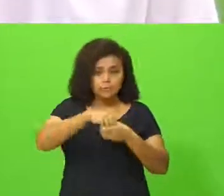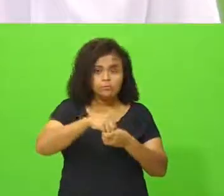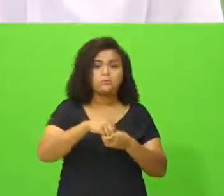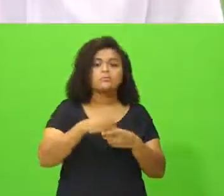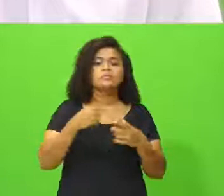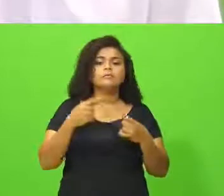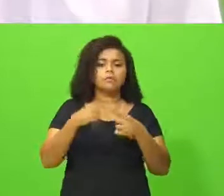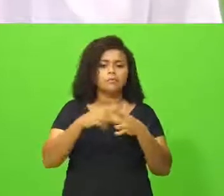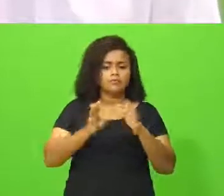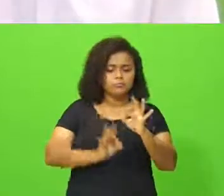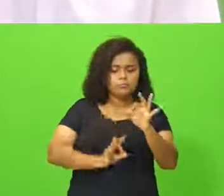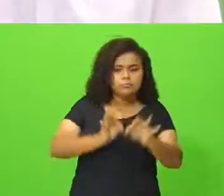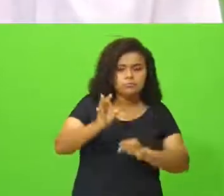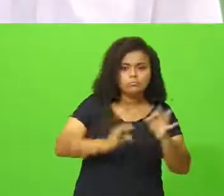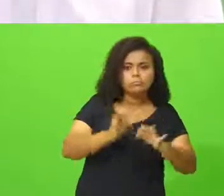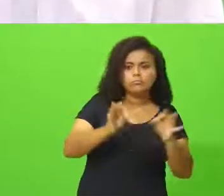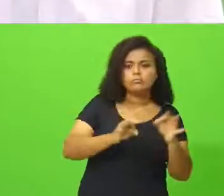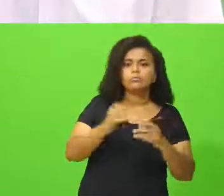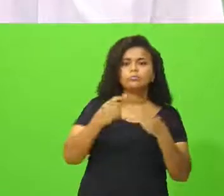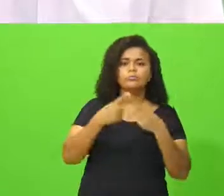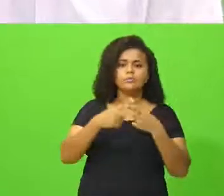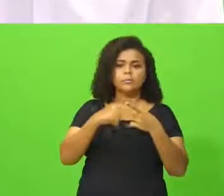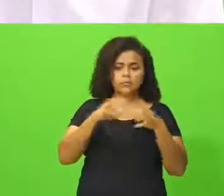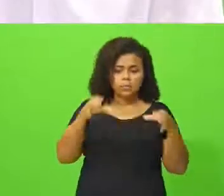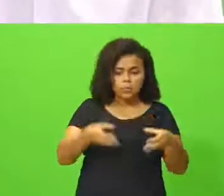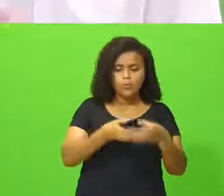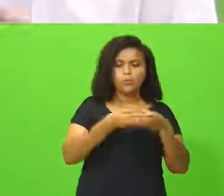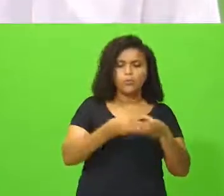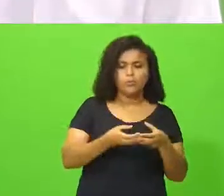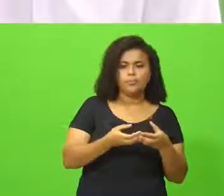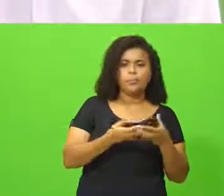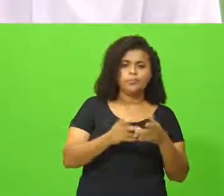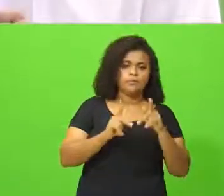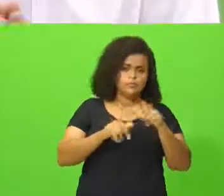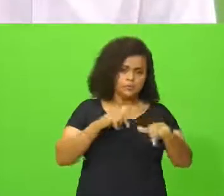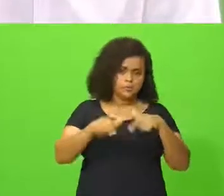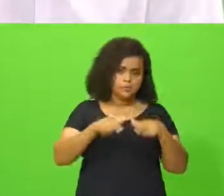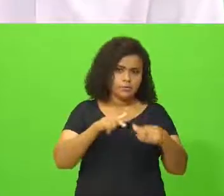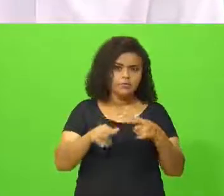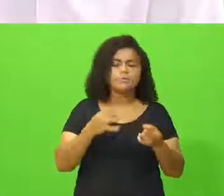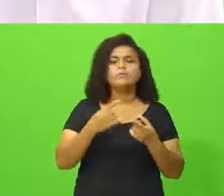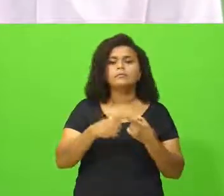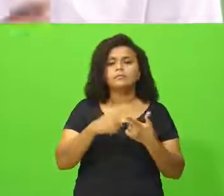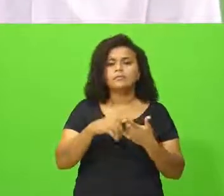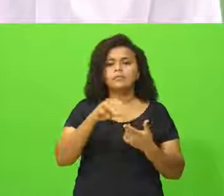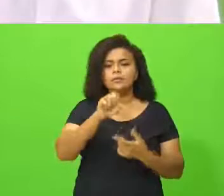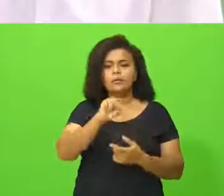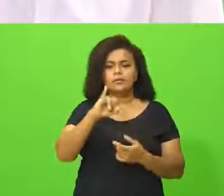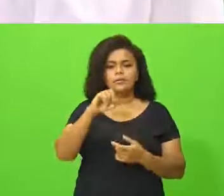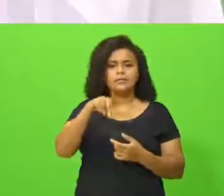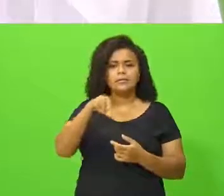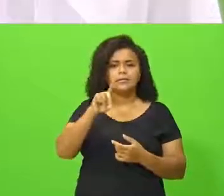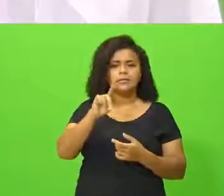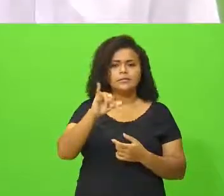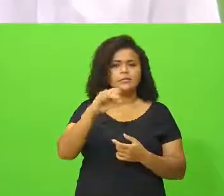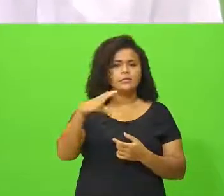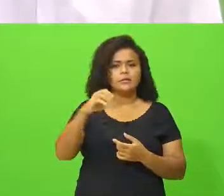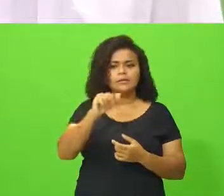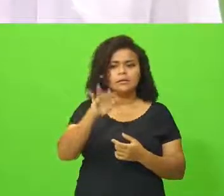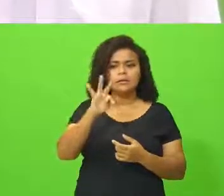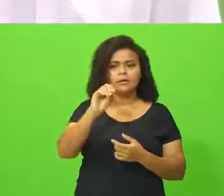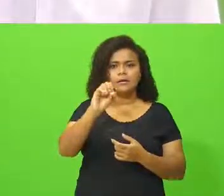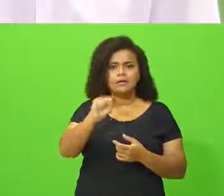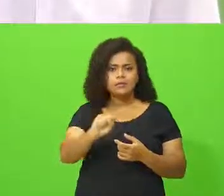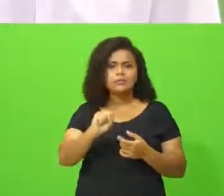a organização de alguns grupos, né, de trabalhadores, né, os sindicatos principalmente, e o Brasil também é